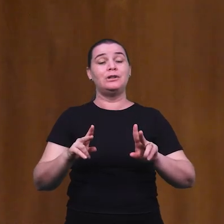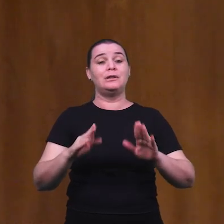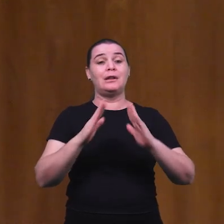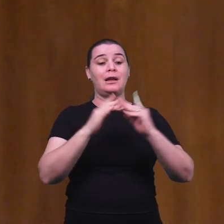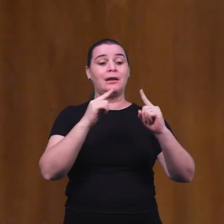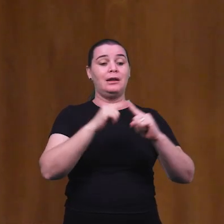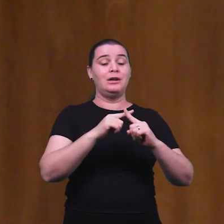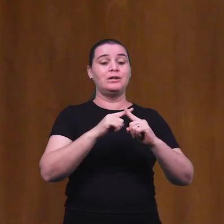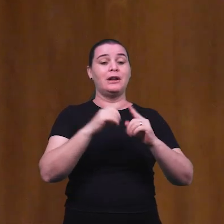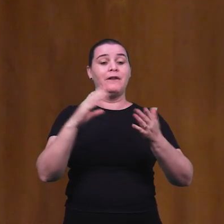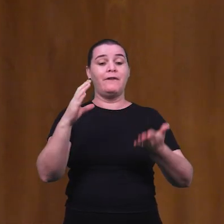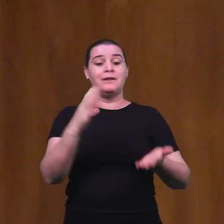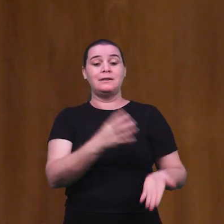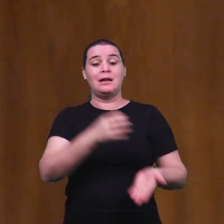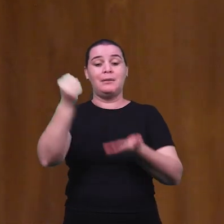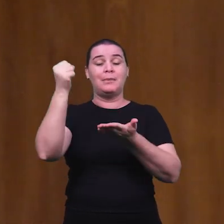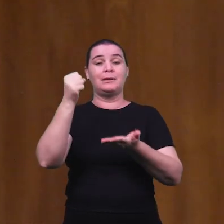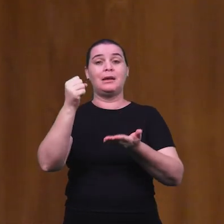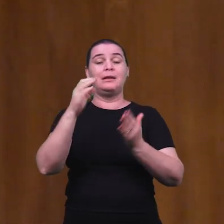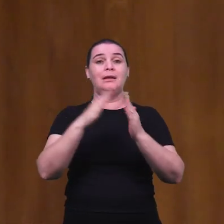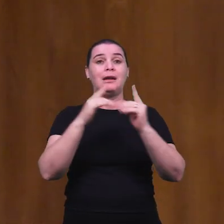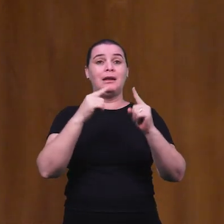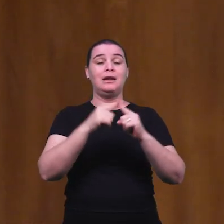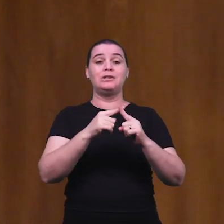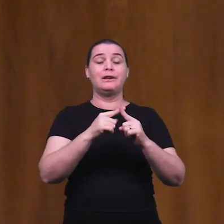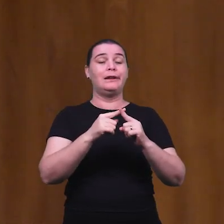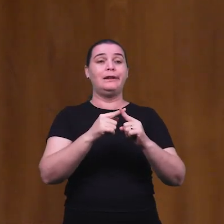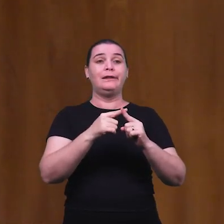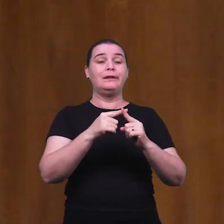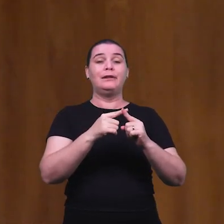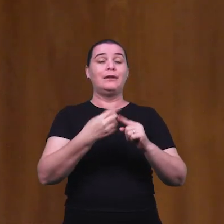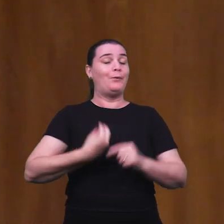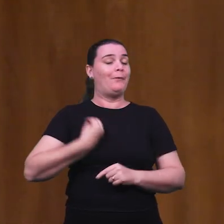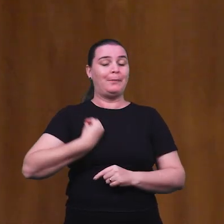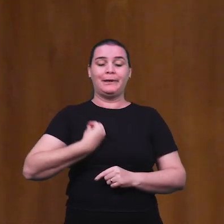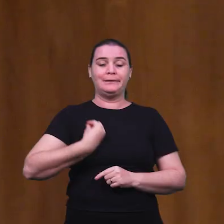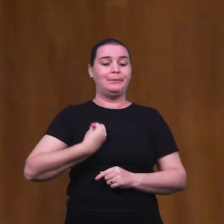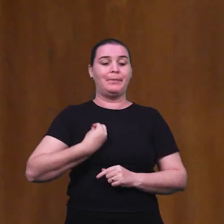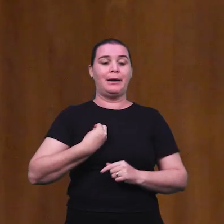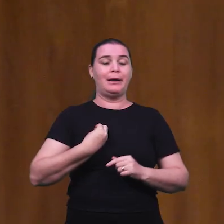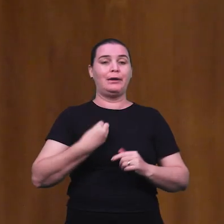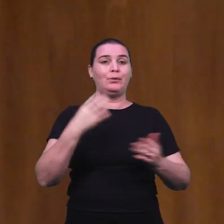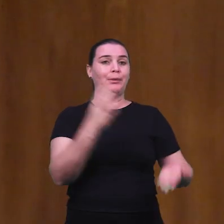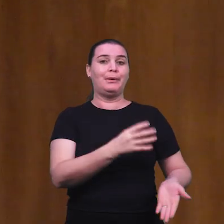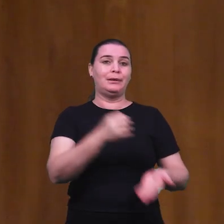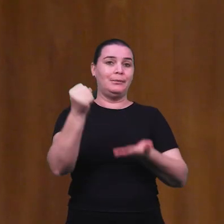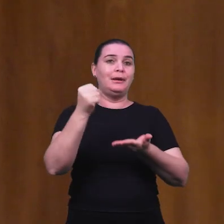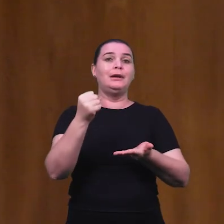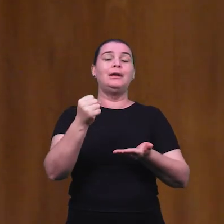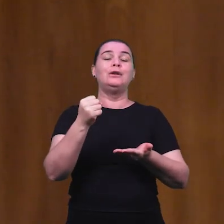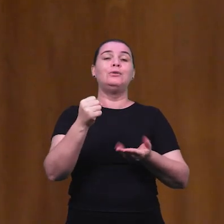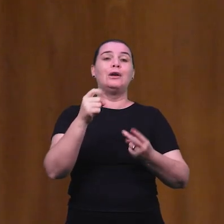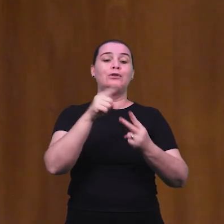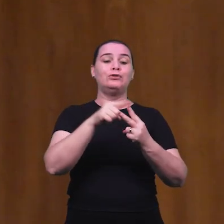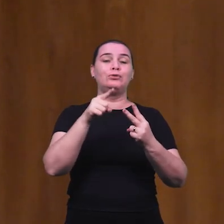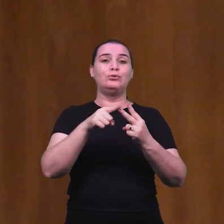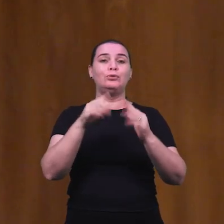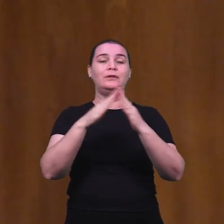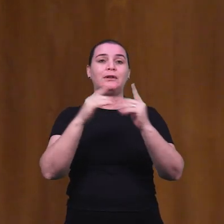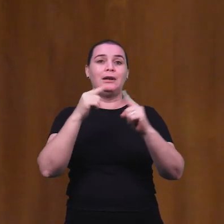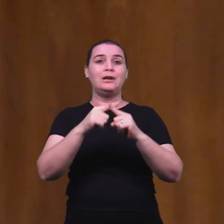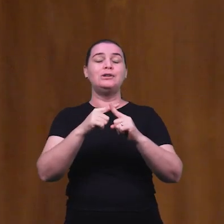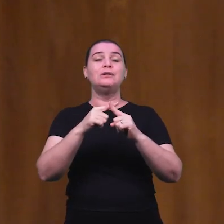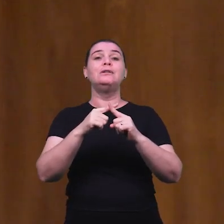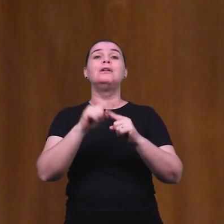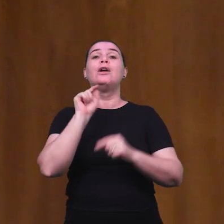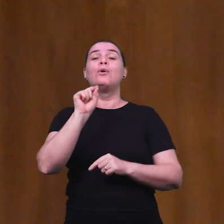ser arrebatada, nós vemos, claro, é muito comum várias mensagens sobre as 10 virgens. Aquelas que tinham o